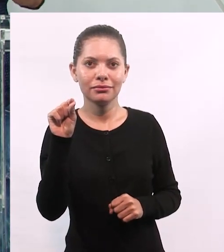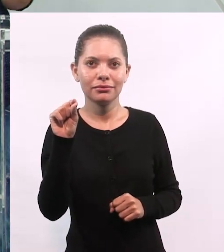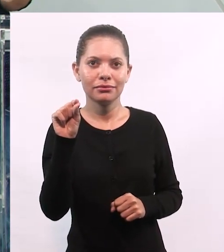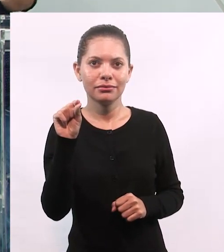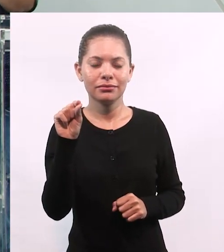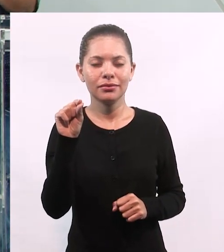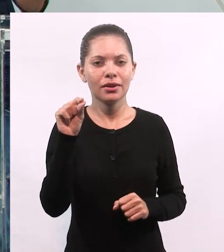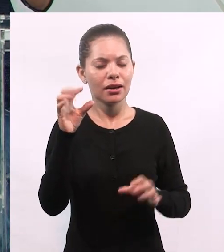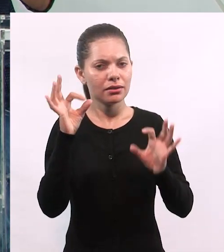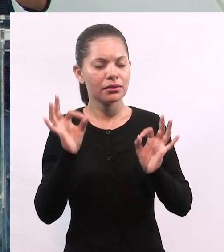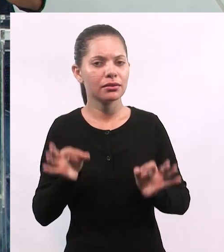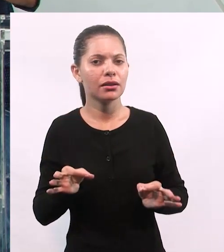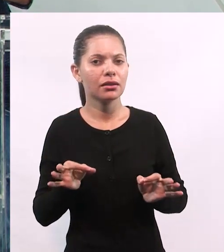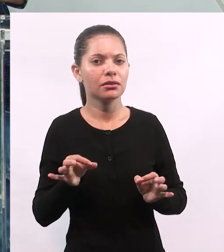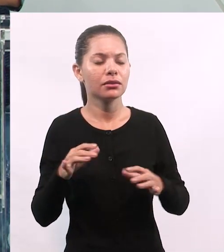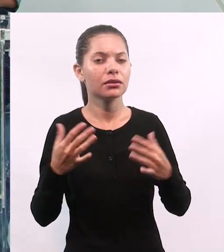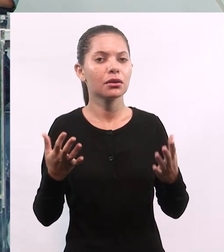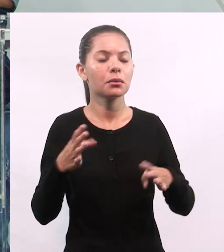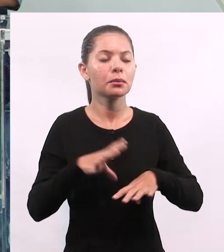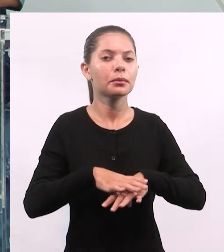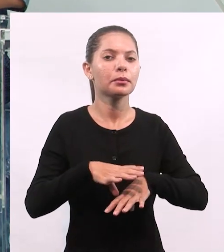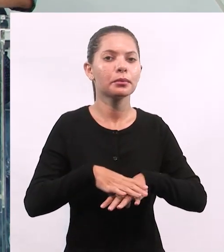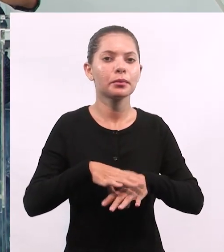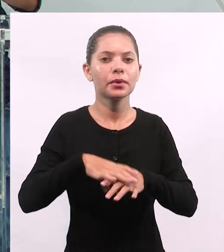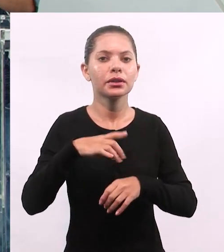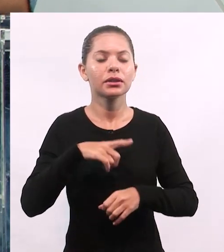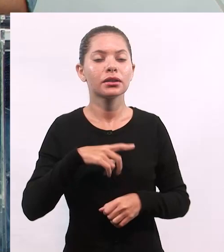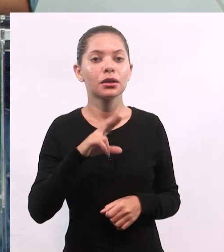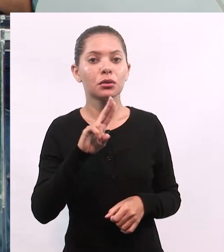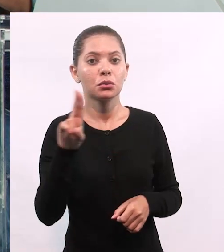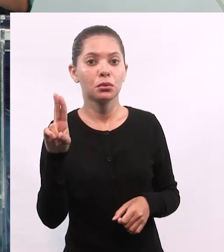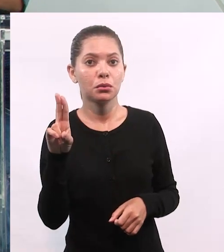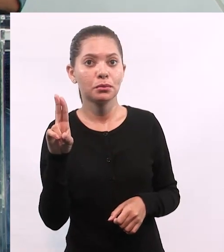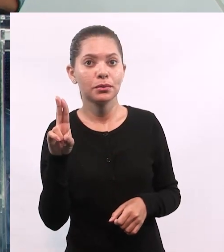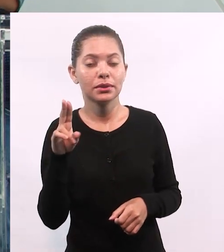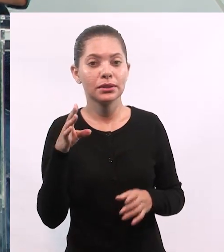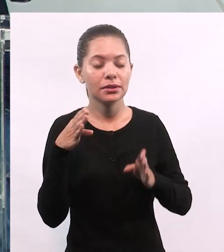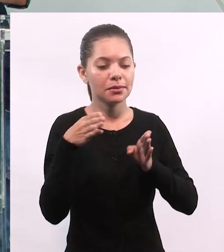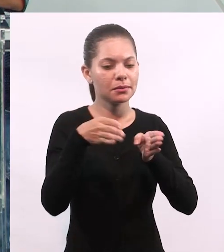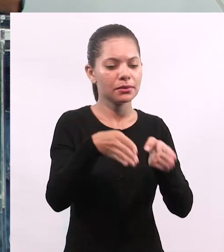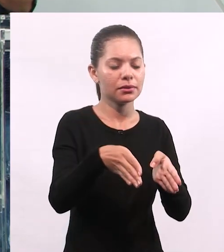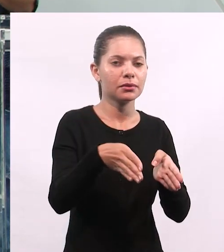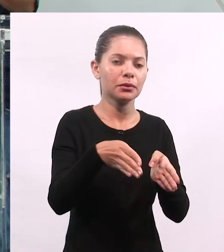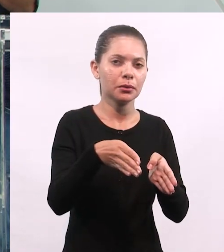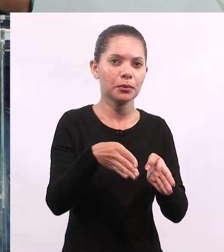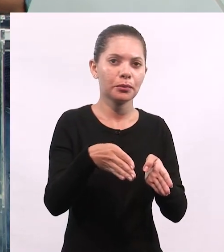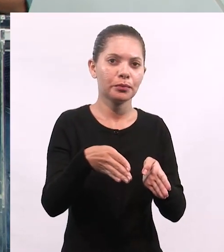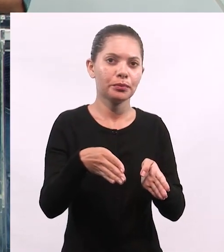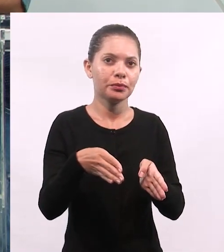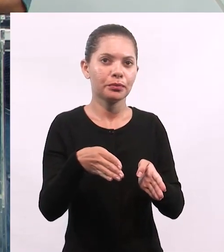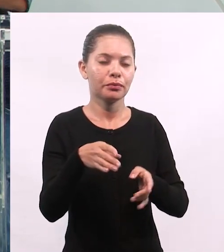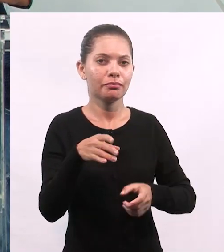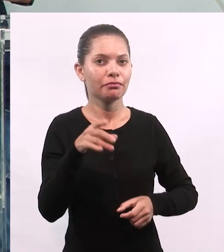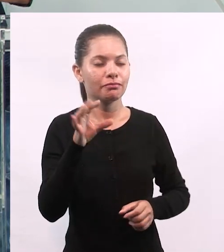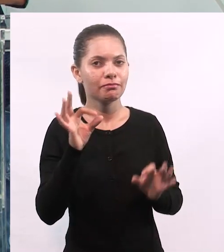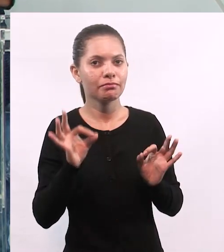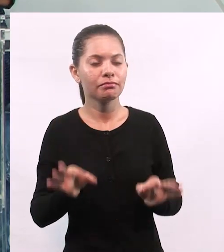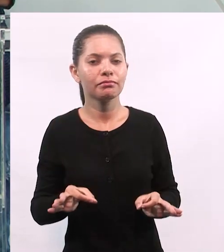reta. Essa é uma afirmação. Então, em matemática, a gente tem nomes específicos para quando a gente faz